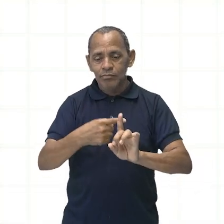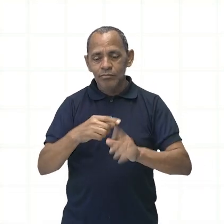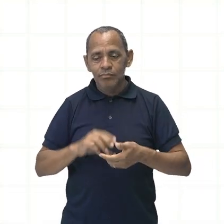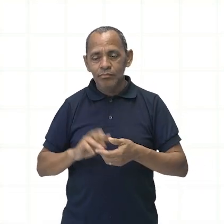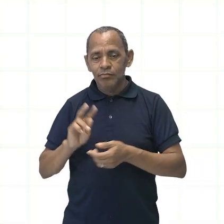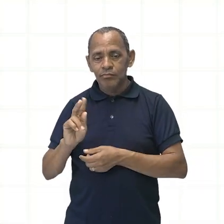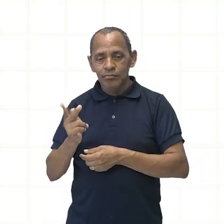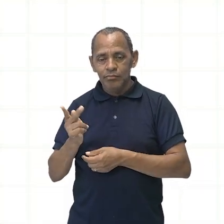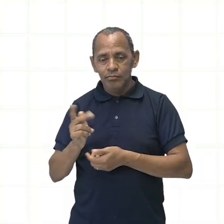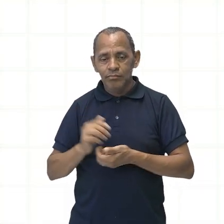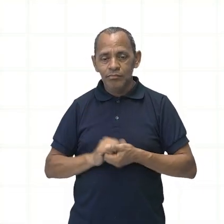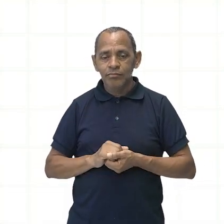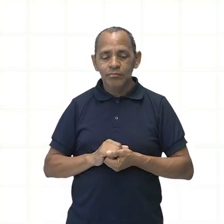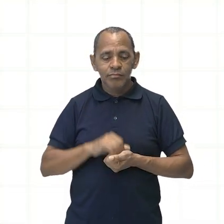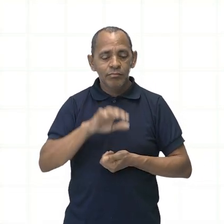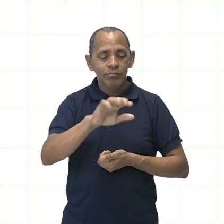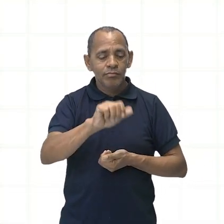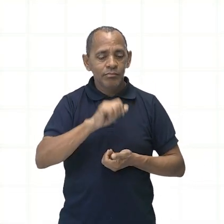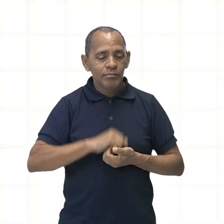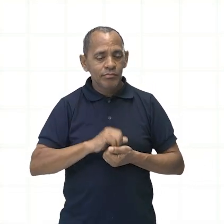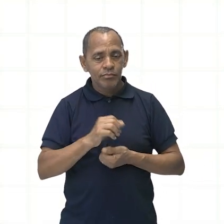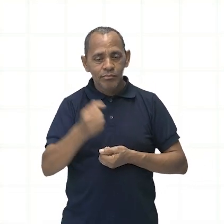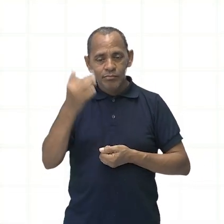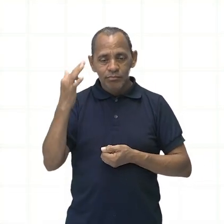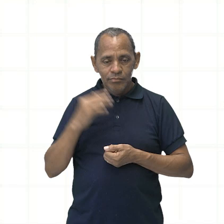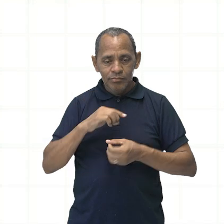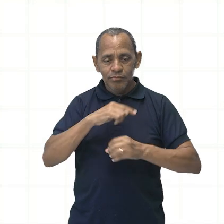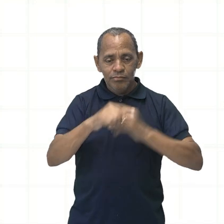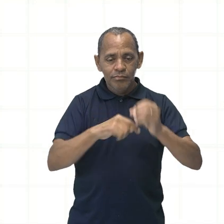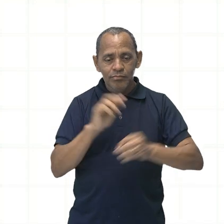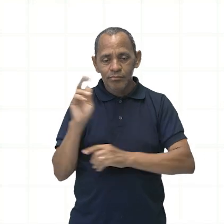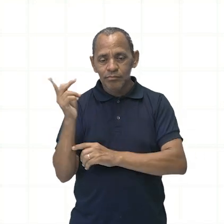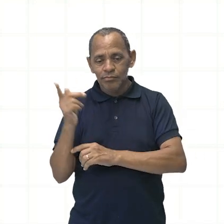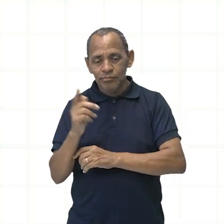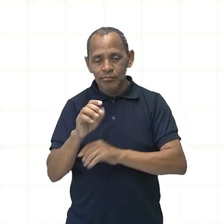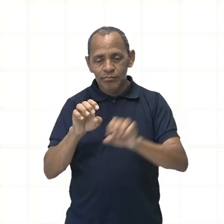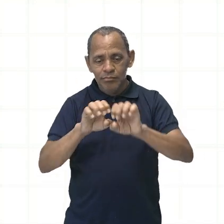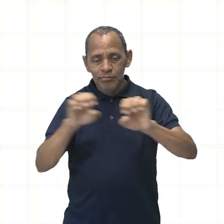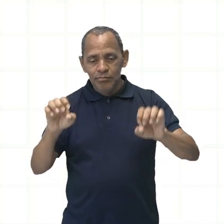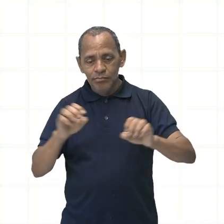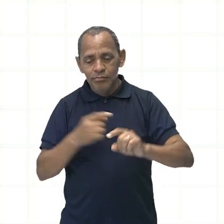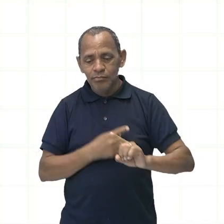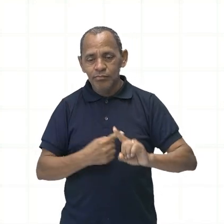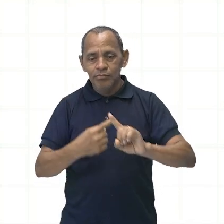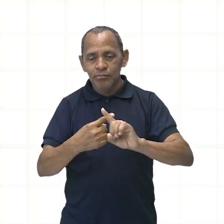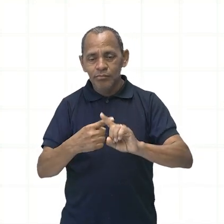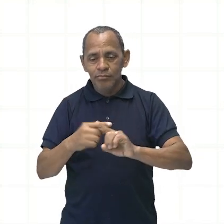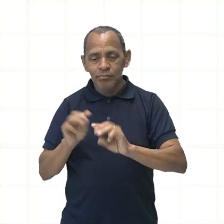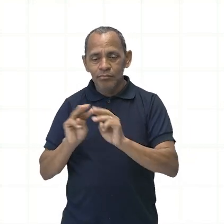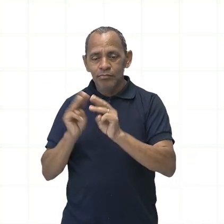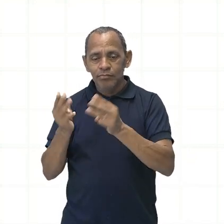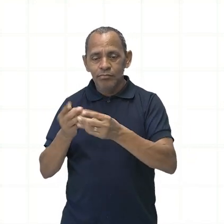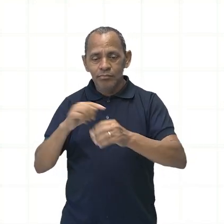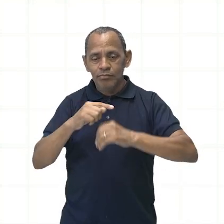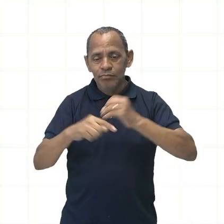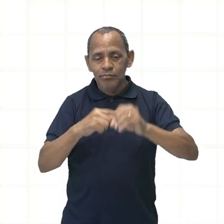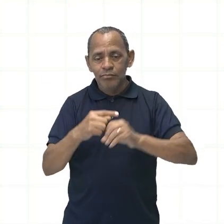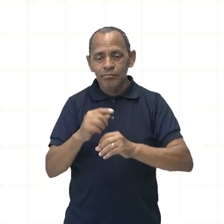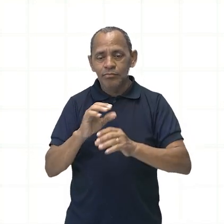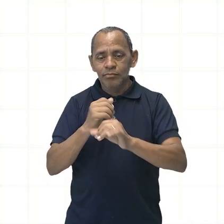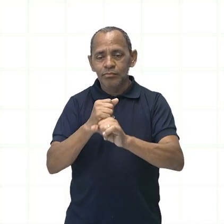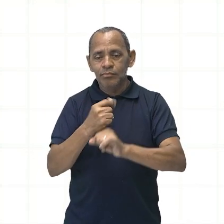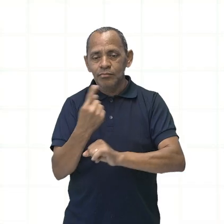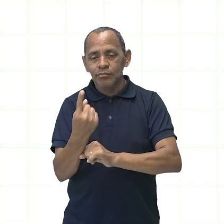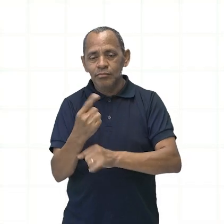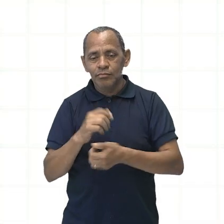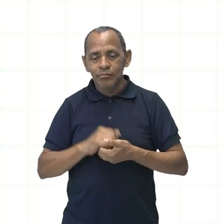hidrogênio. Pegamos a quantidade de átomos de hidrogênio nessa fórmula e multiplicamos pela sua massa atômica, que é 1. E,